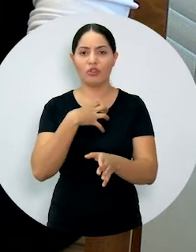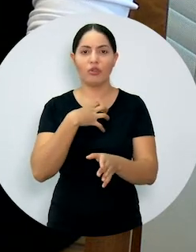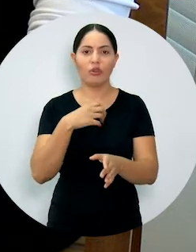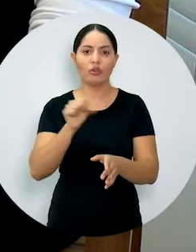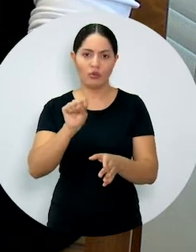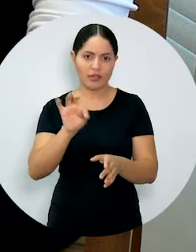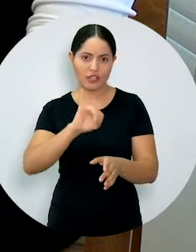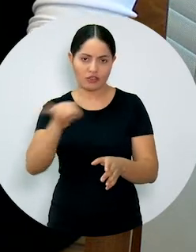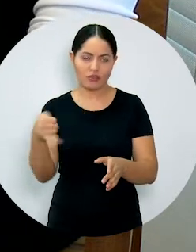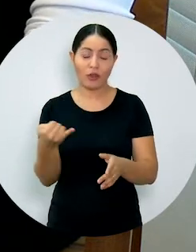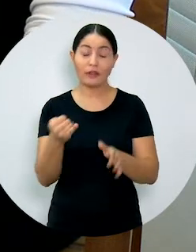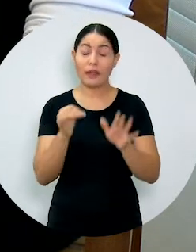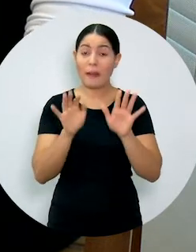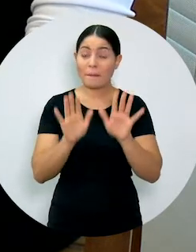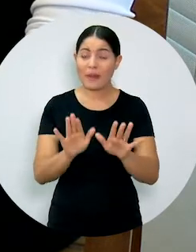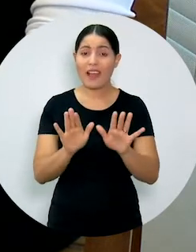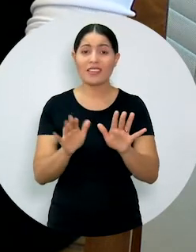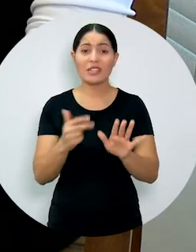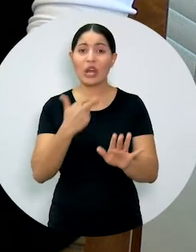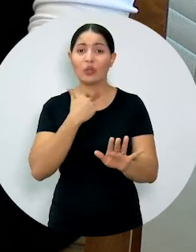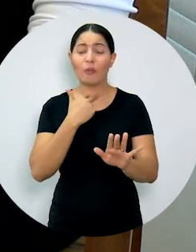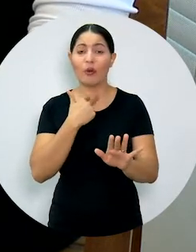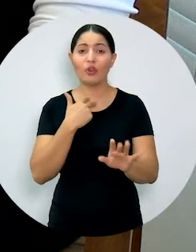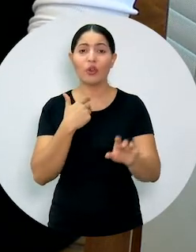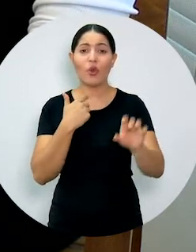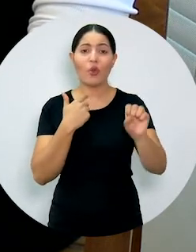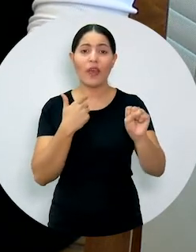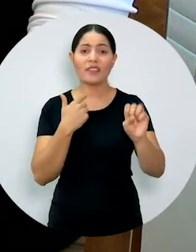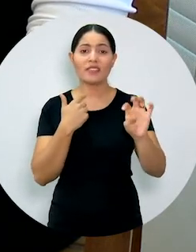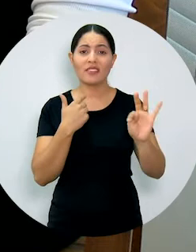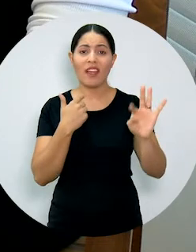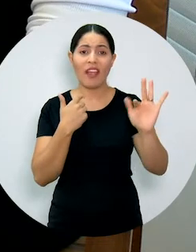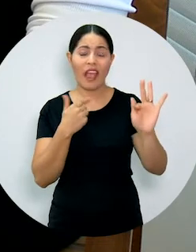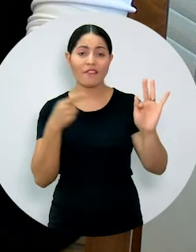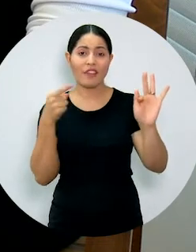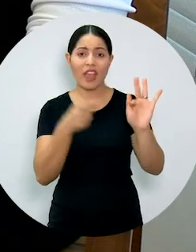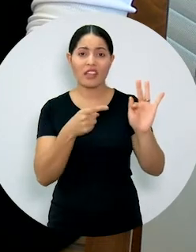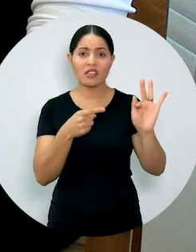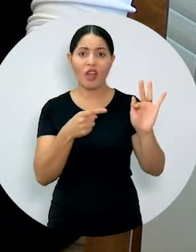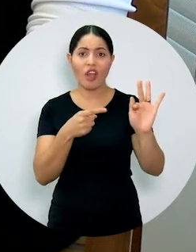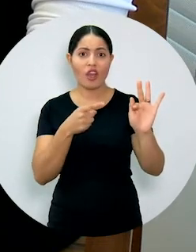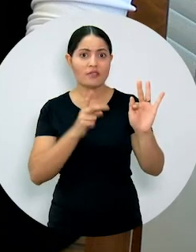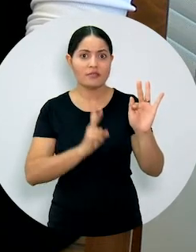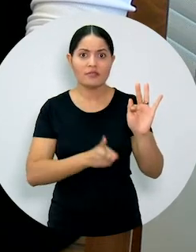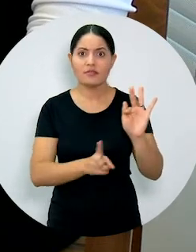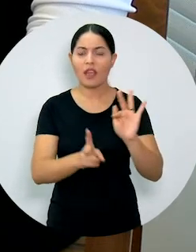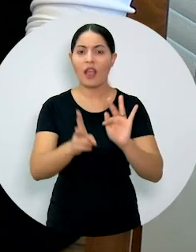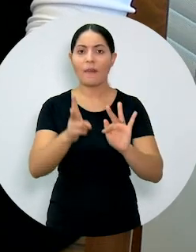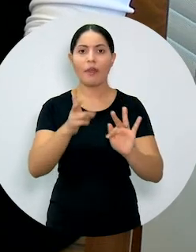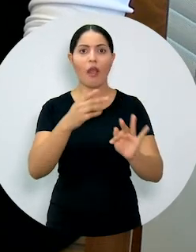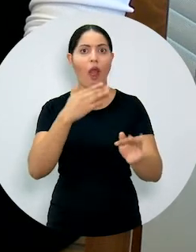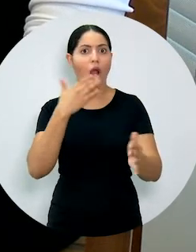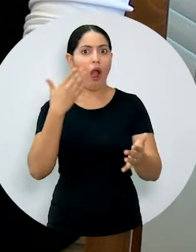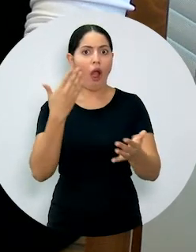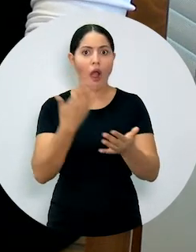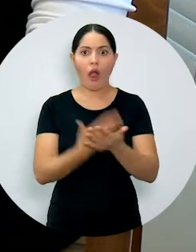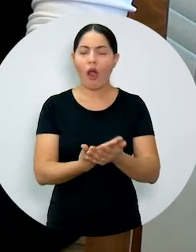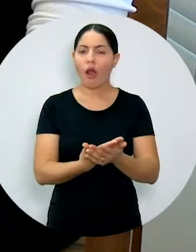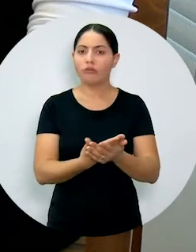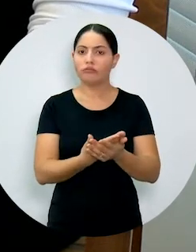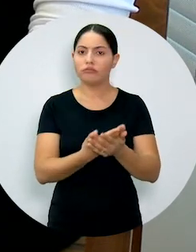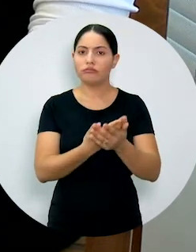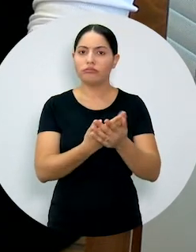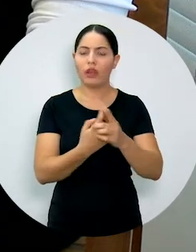Superior Tribunal de Justiça. Mas o que não pode, a Suprema Corte está a surpreender também o